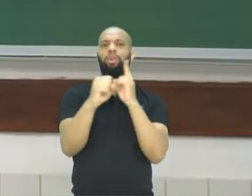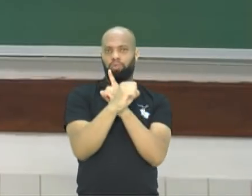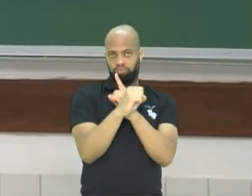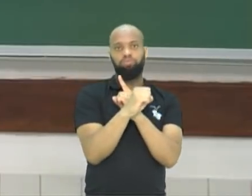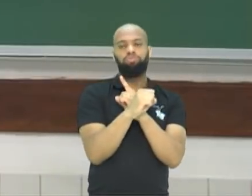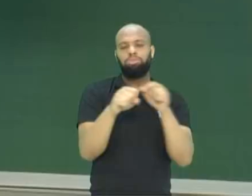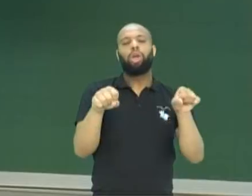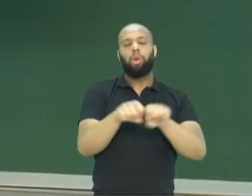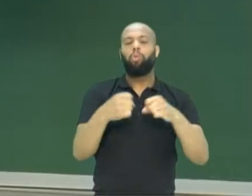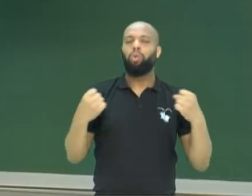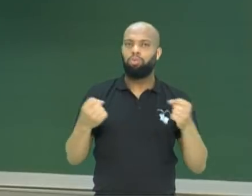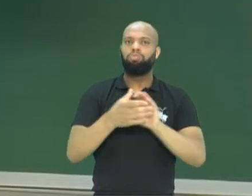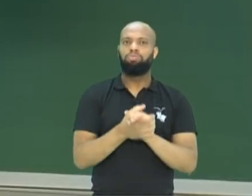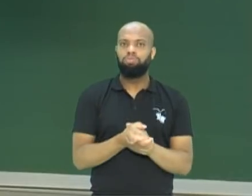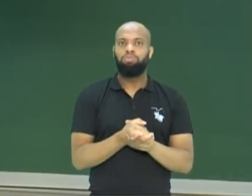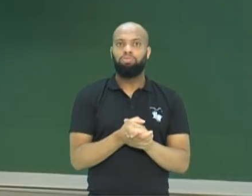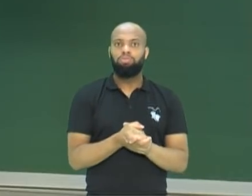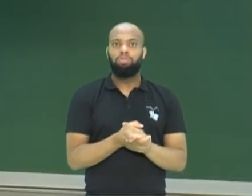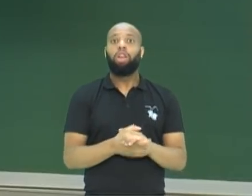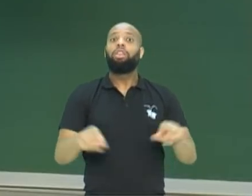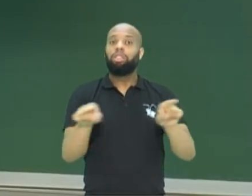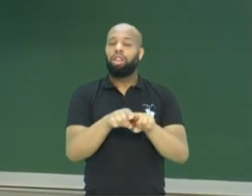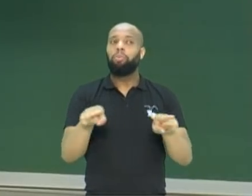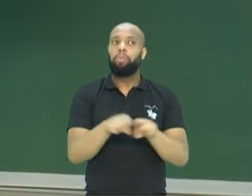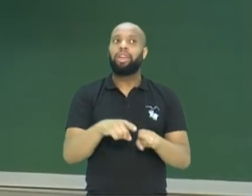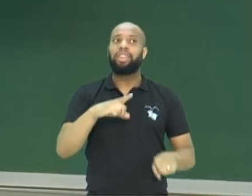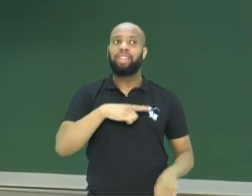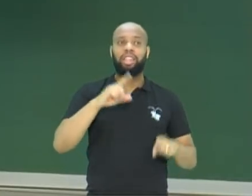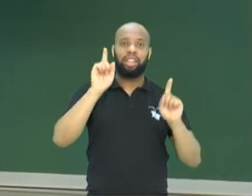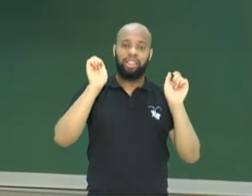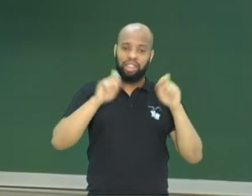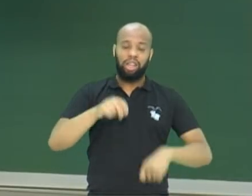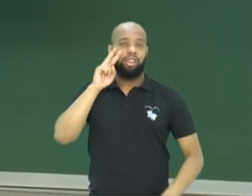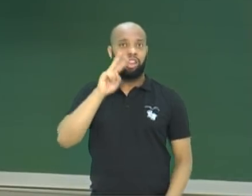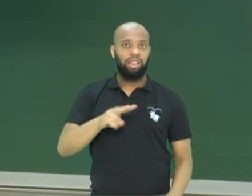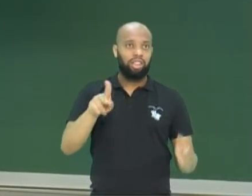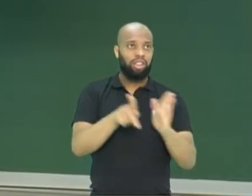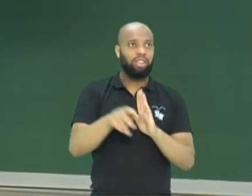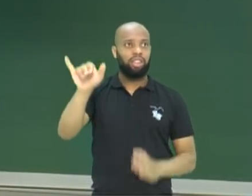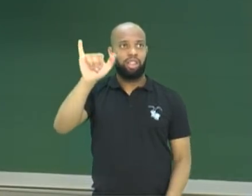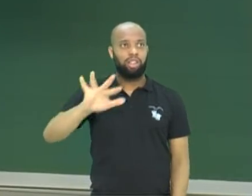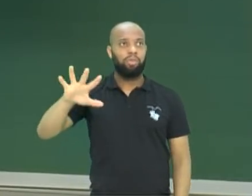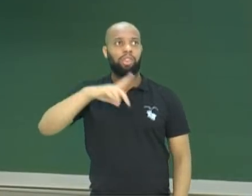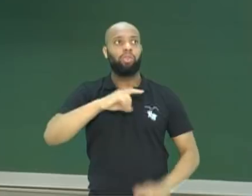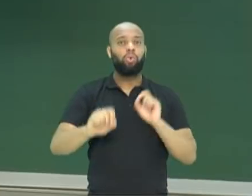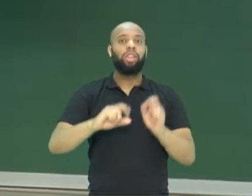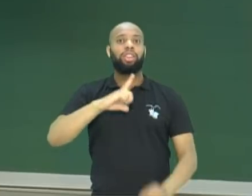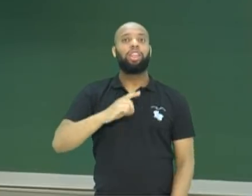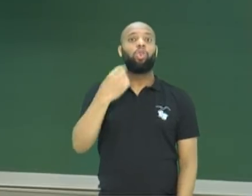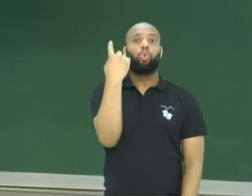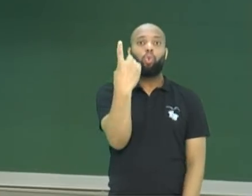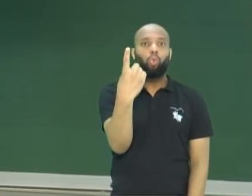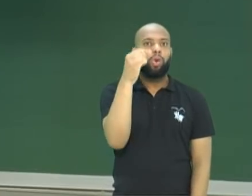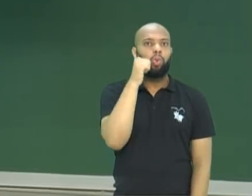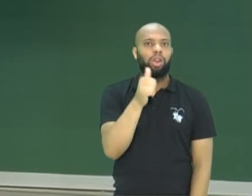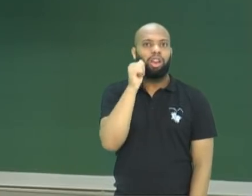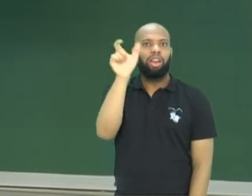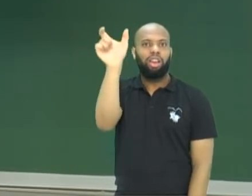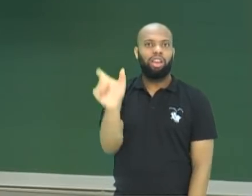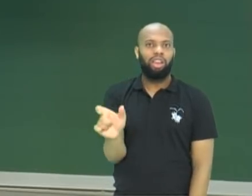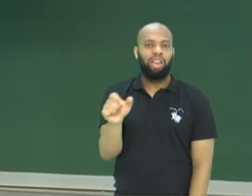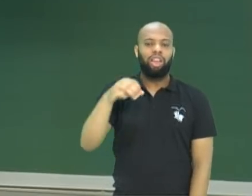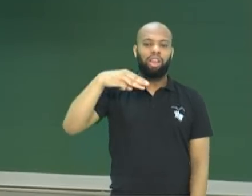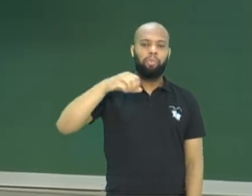E essa quebra de padrão social e científico, ela está bem evidente na imagem, eu circulei em vermelho. Ali eu tenho uma mulher só, a